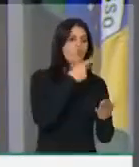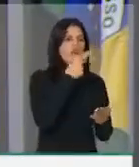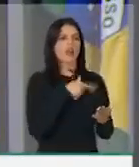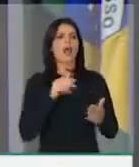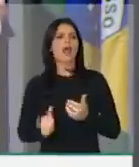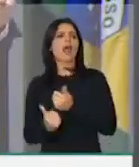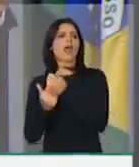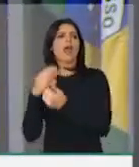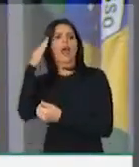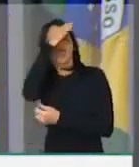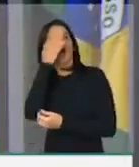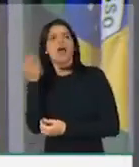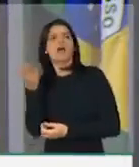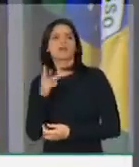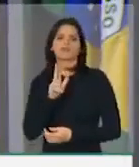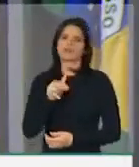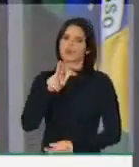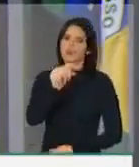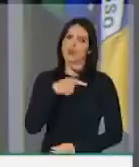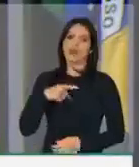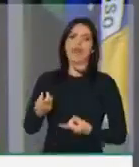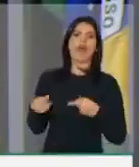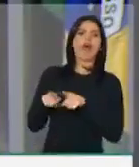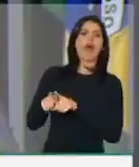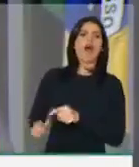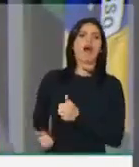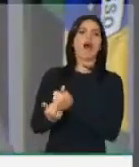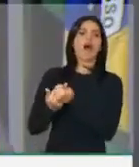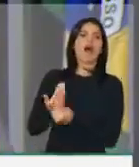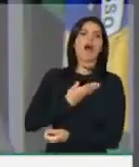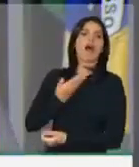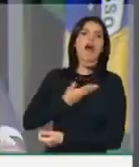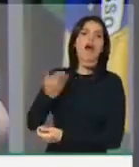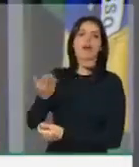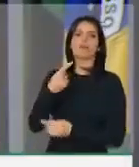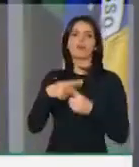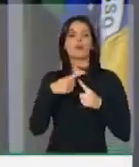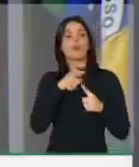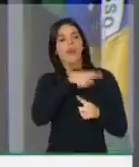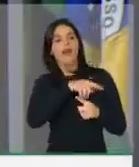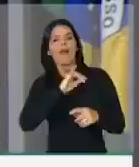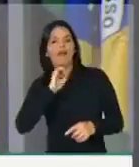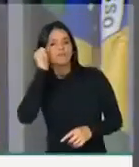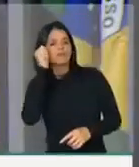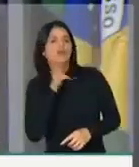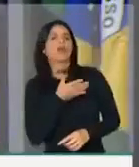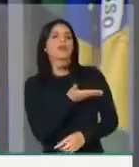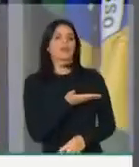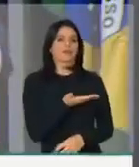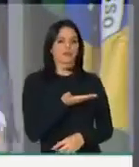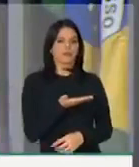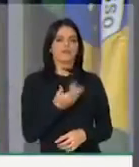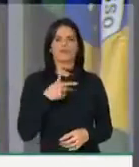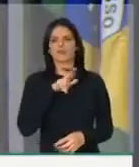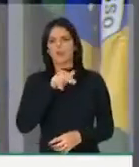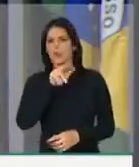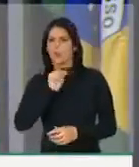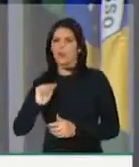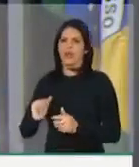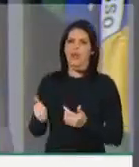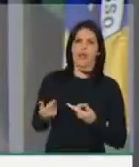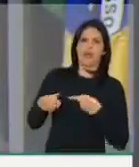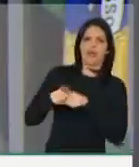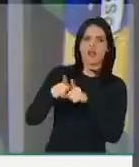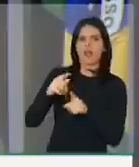é aliado de conveniência aliado de conveniência nunca foi eu estava algum tempo